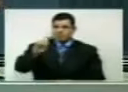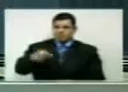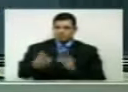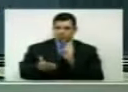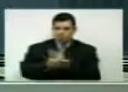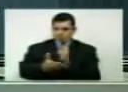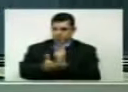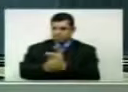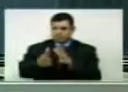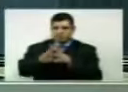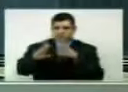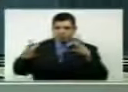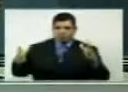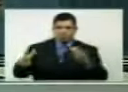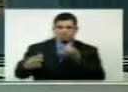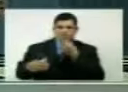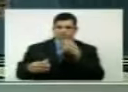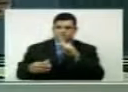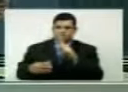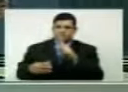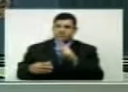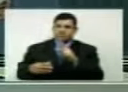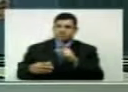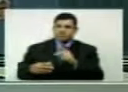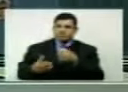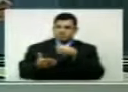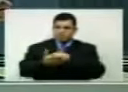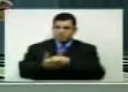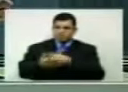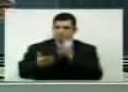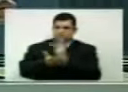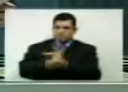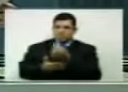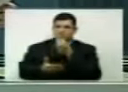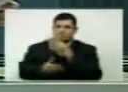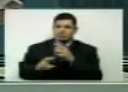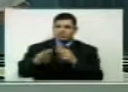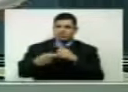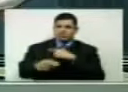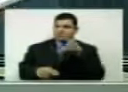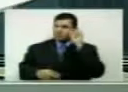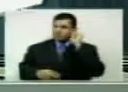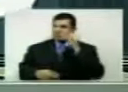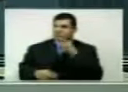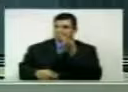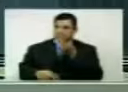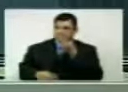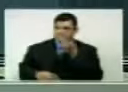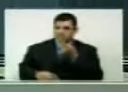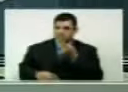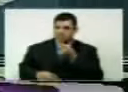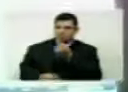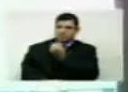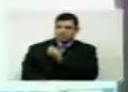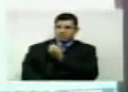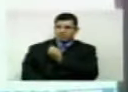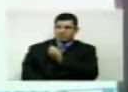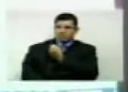sempre crescentes. Isso foi uma afirmação. Ouso contestá-las com